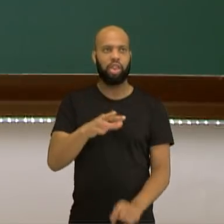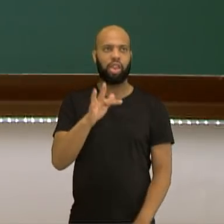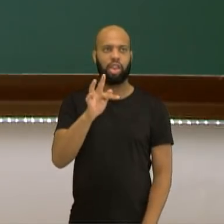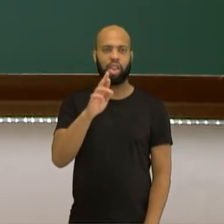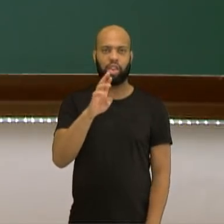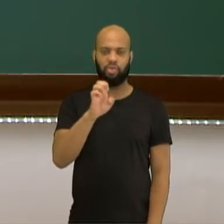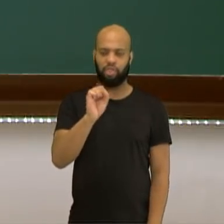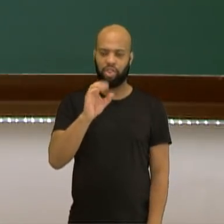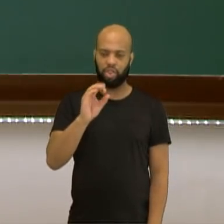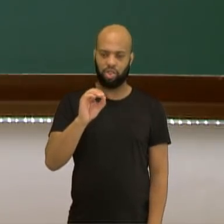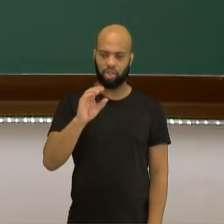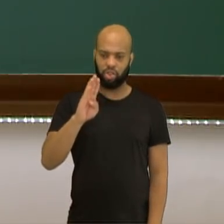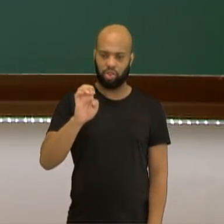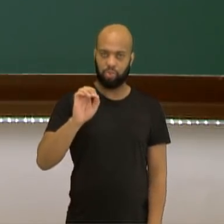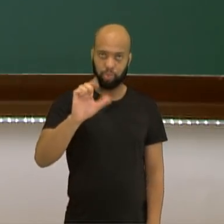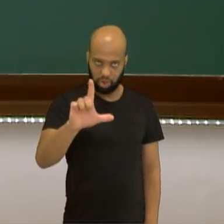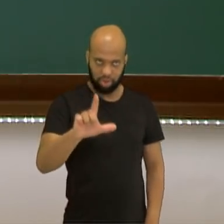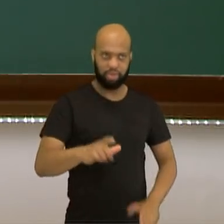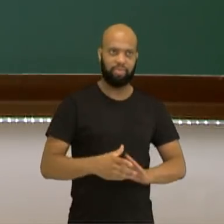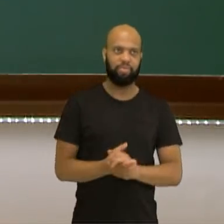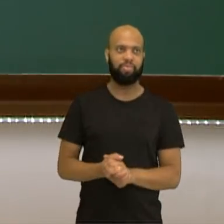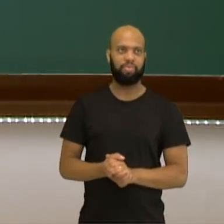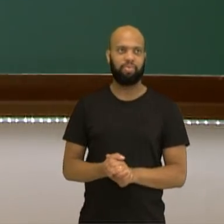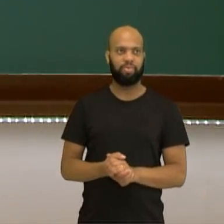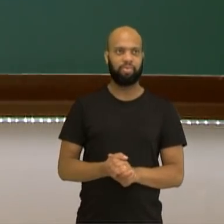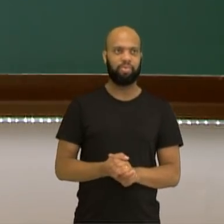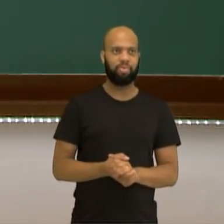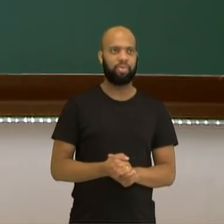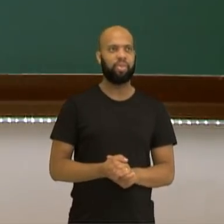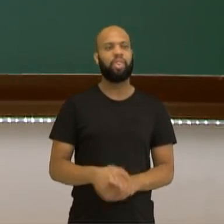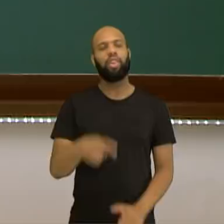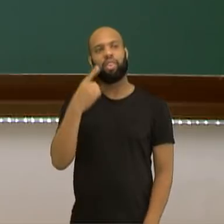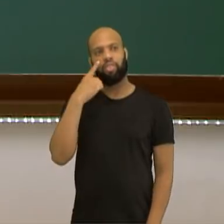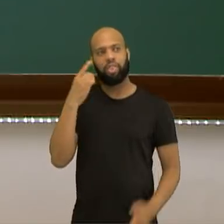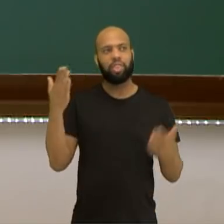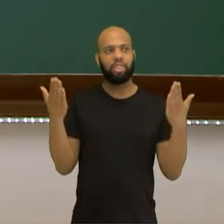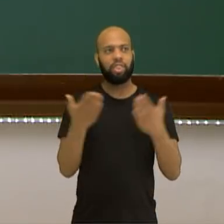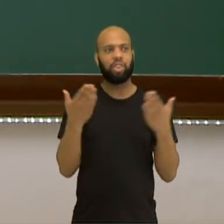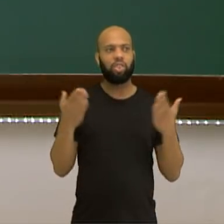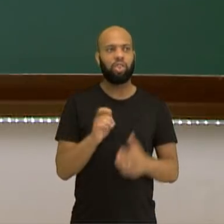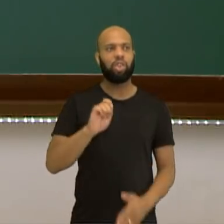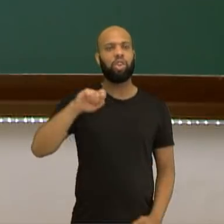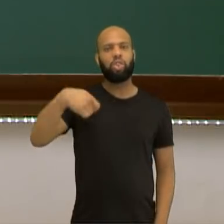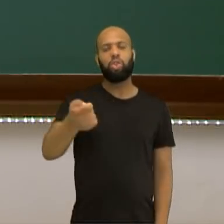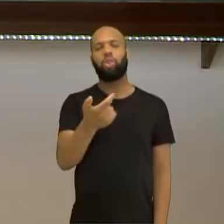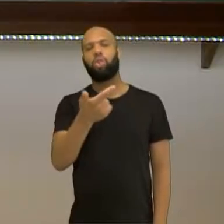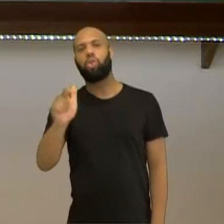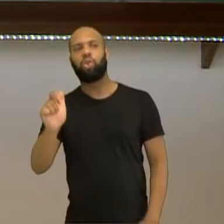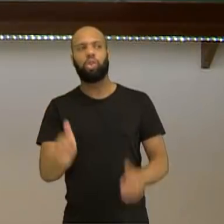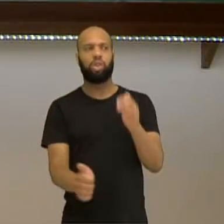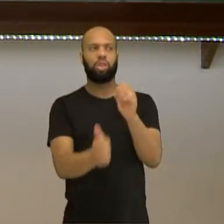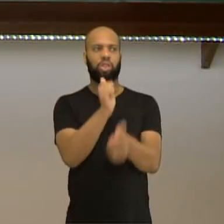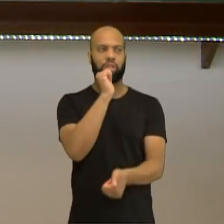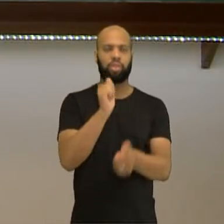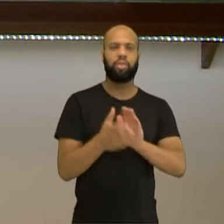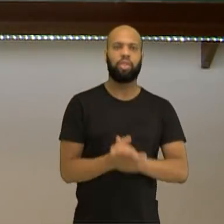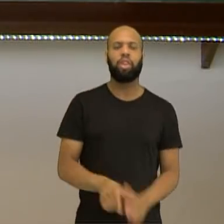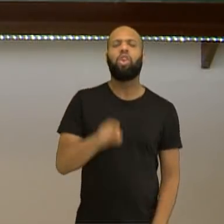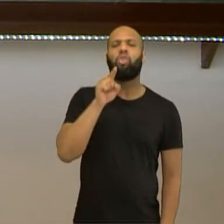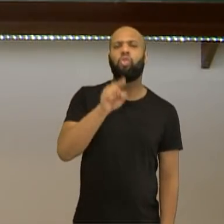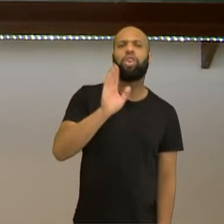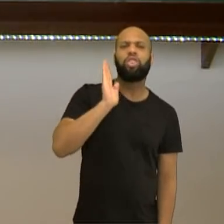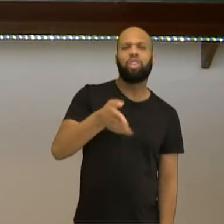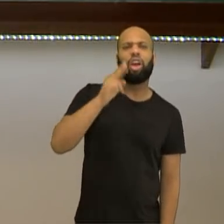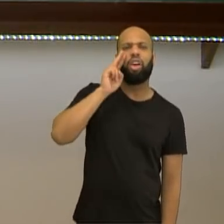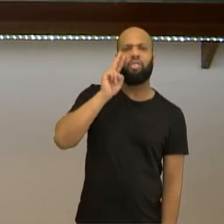frescobol. Tá aí uma curiosidade. Agora vamos falar de um outro esporte. Quem já